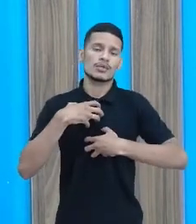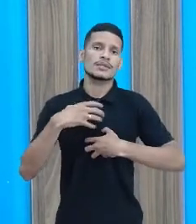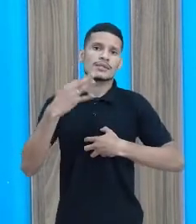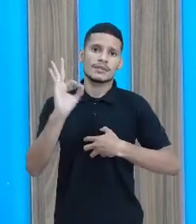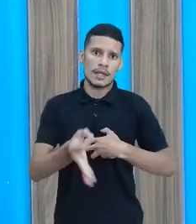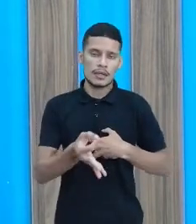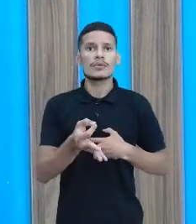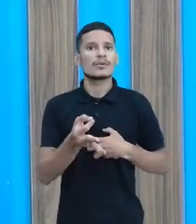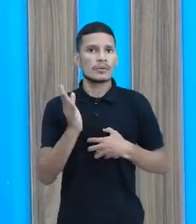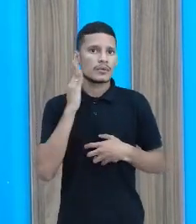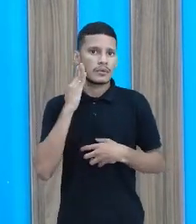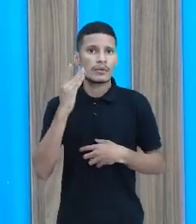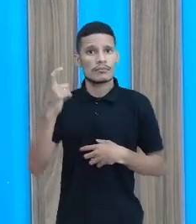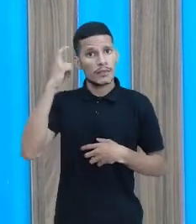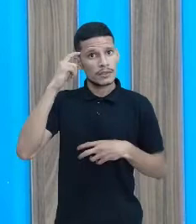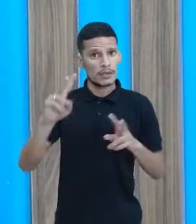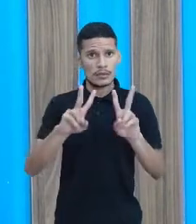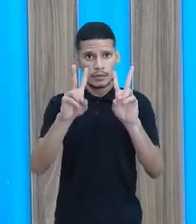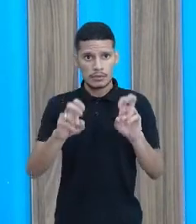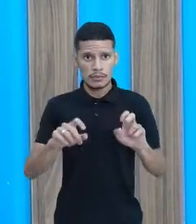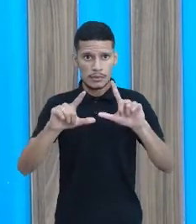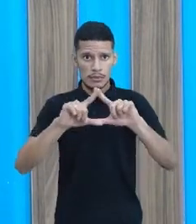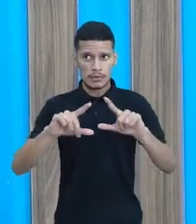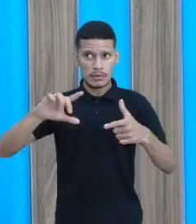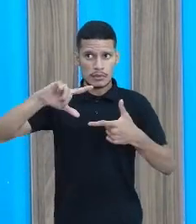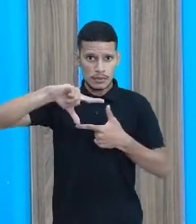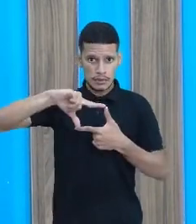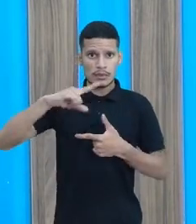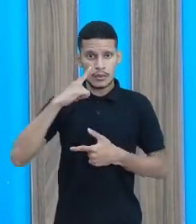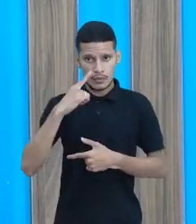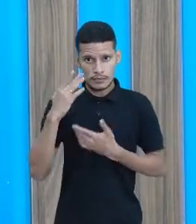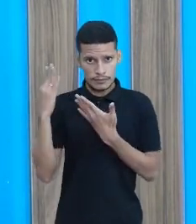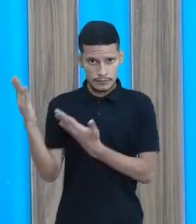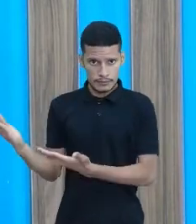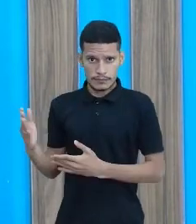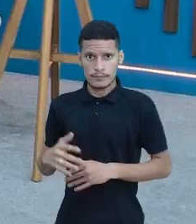pensar sobre o triângulo retângulo. Vou passar agora para a professora Briane.